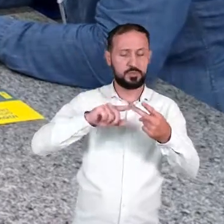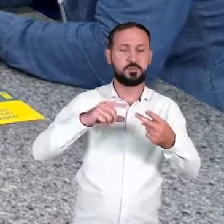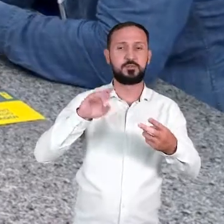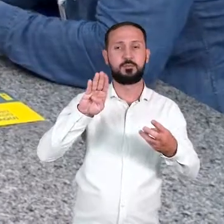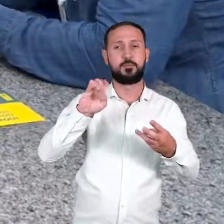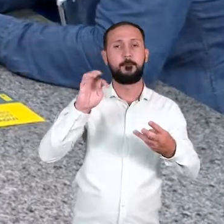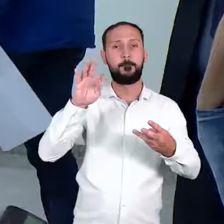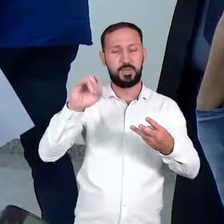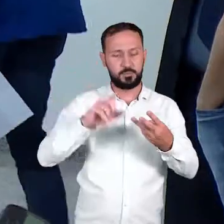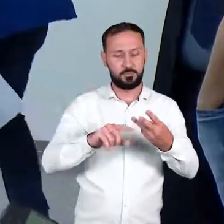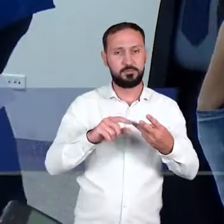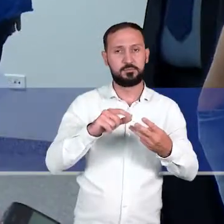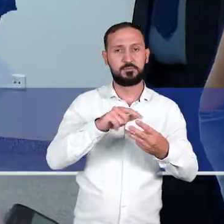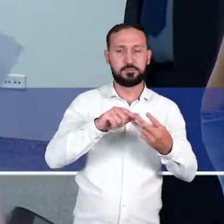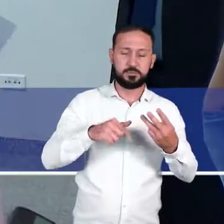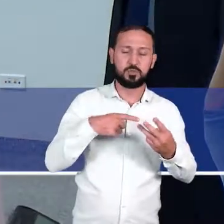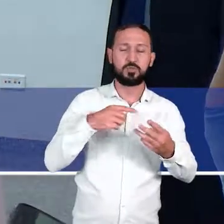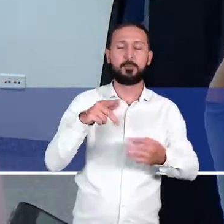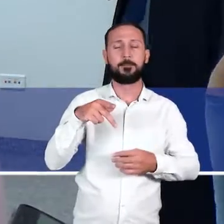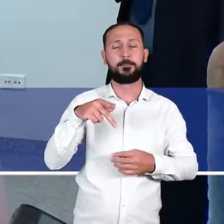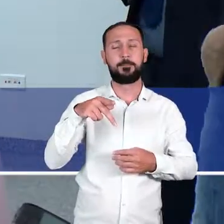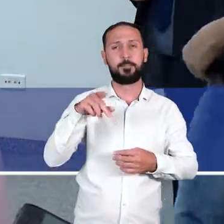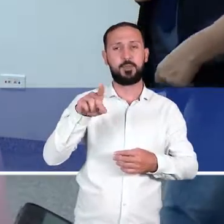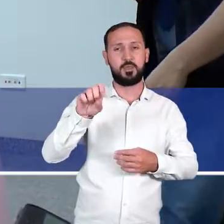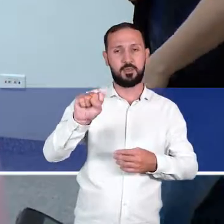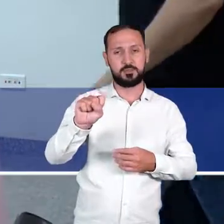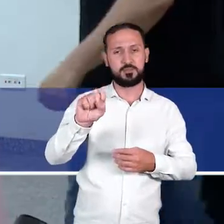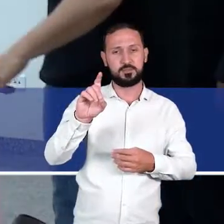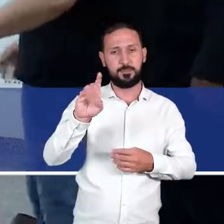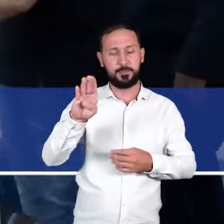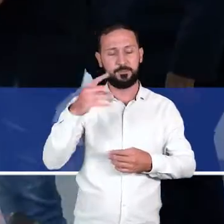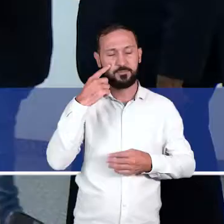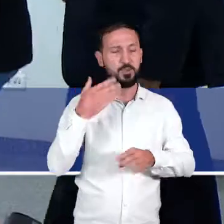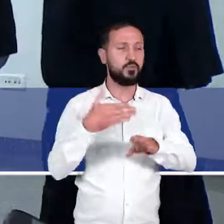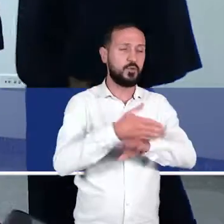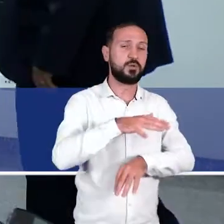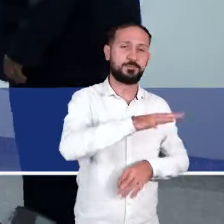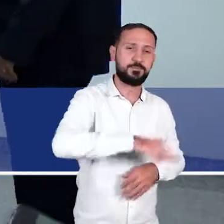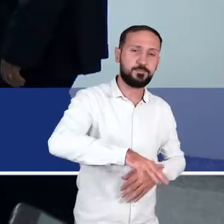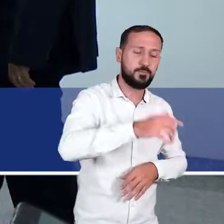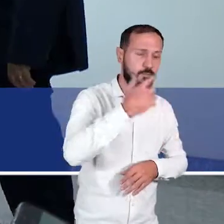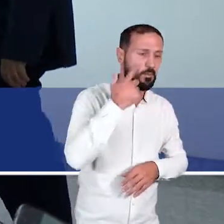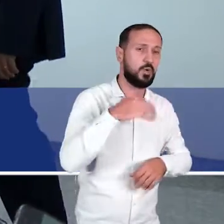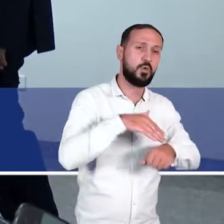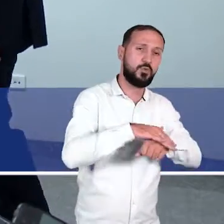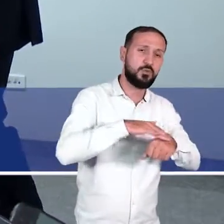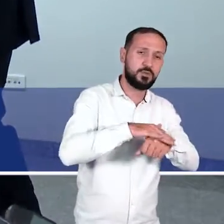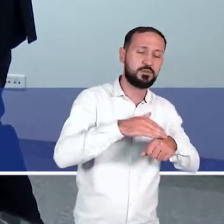ambos do PSDB. Fruto de uma visita que eu fiz na região, falei com o prefeito